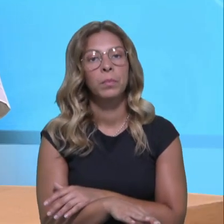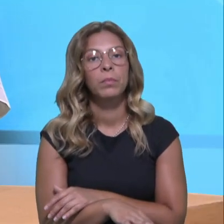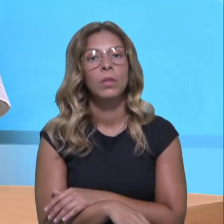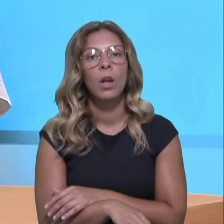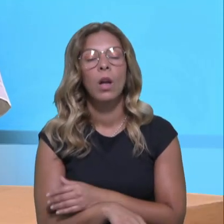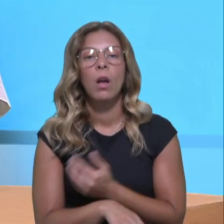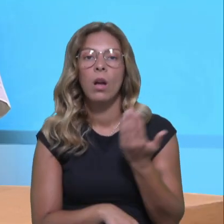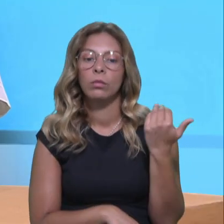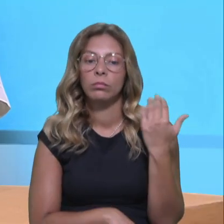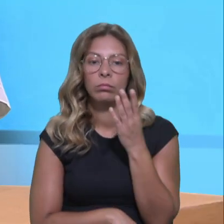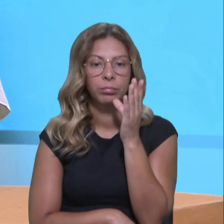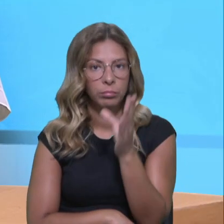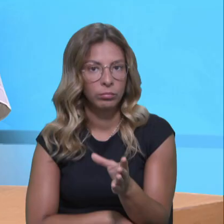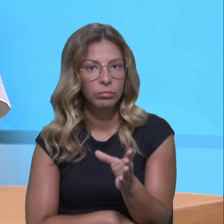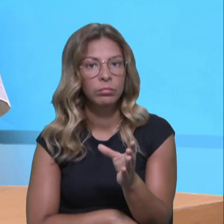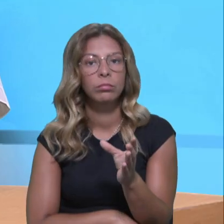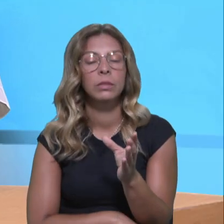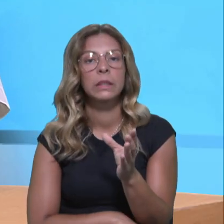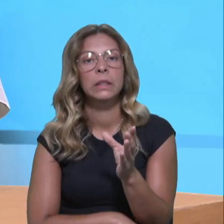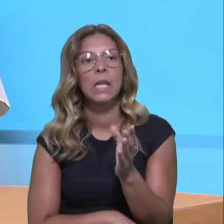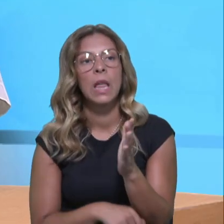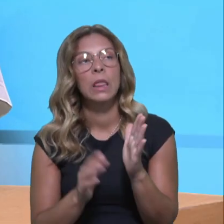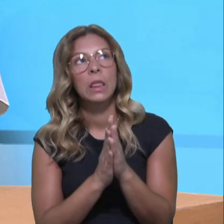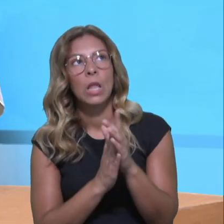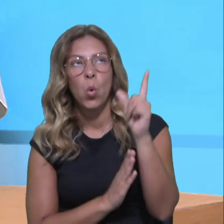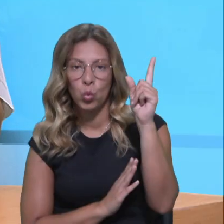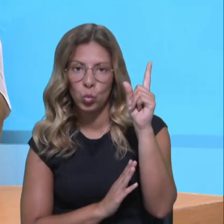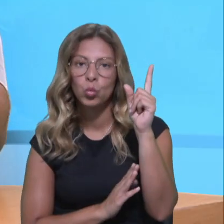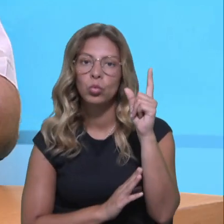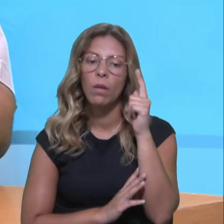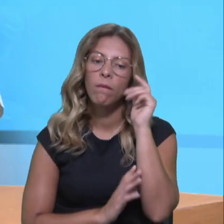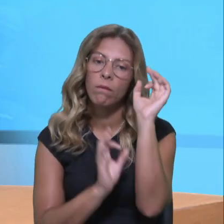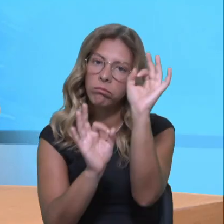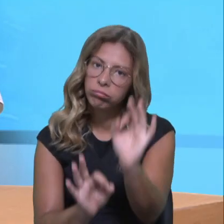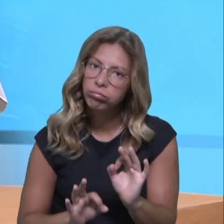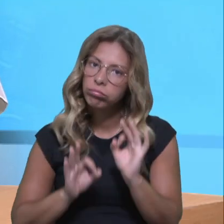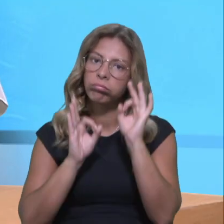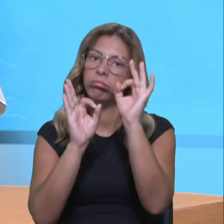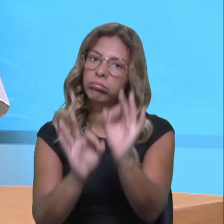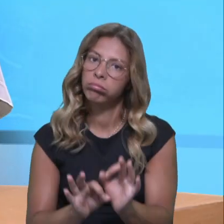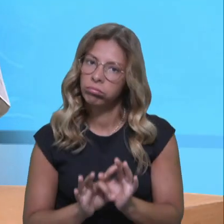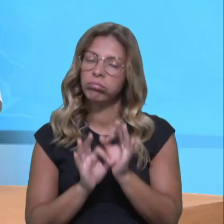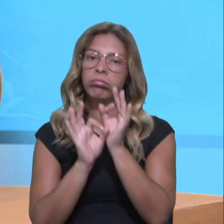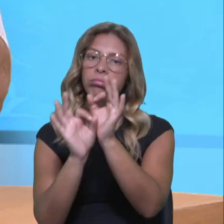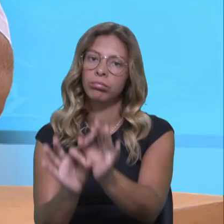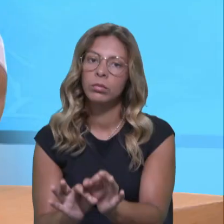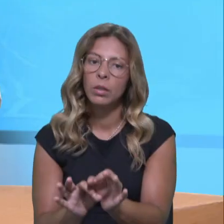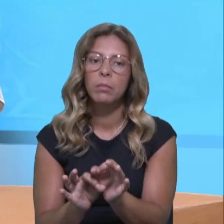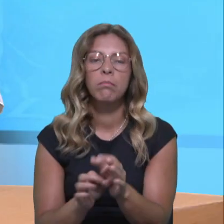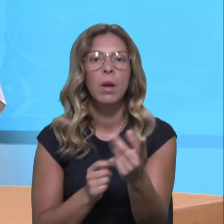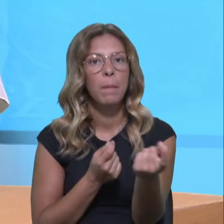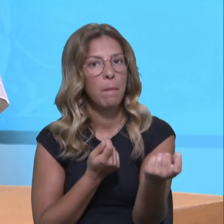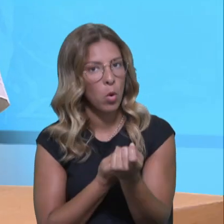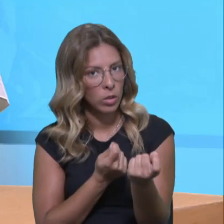diremos que é este Deus que vai cuidando de cada um de nós, que se aproxima